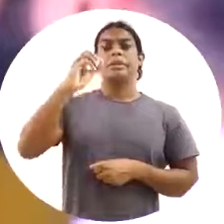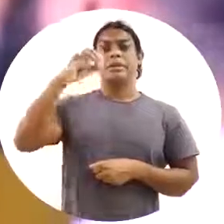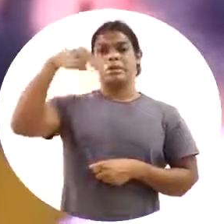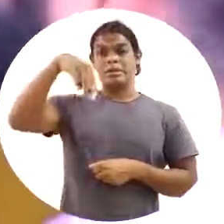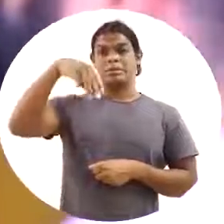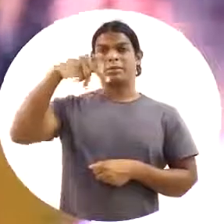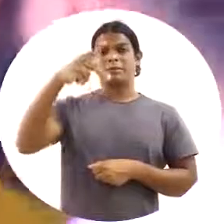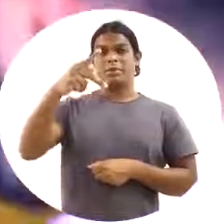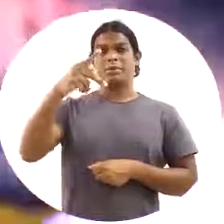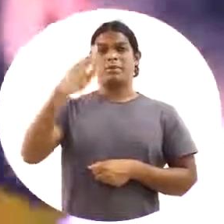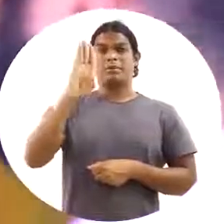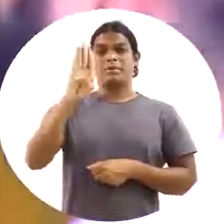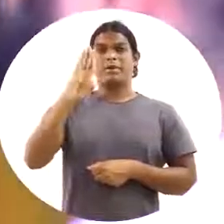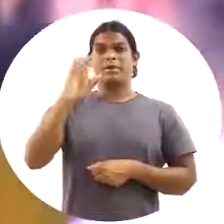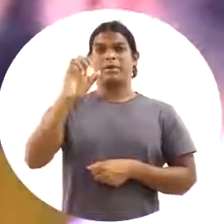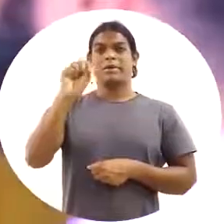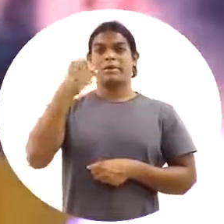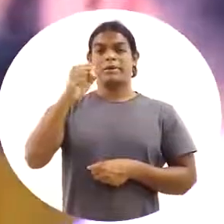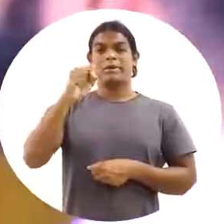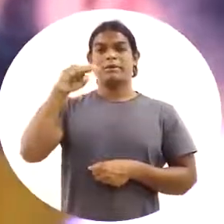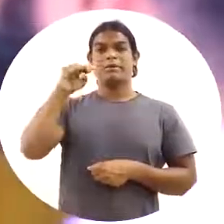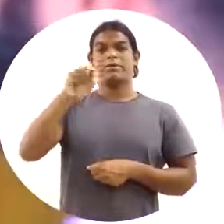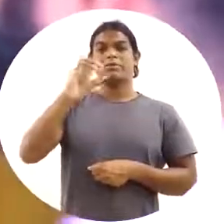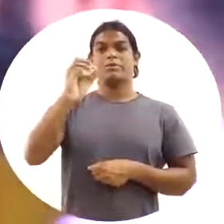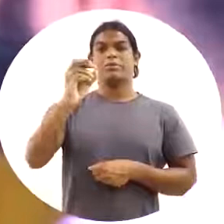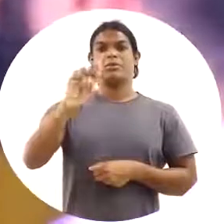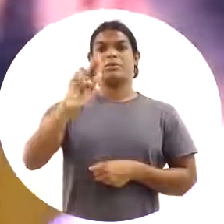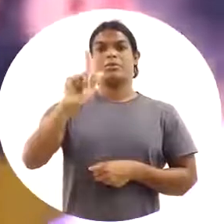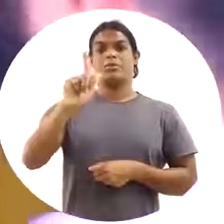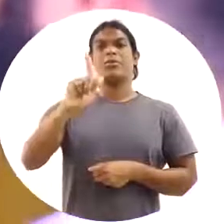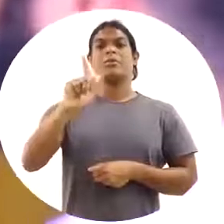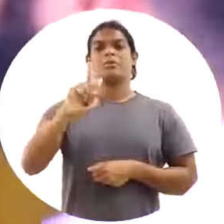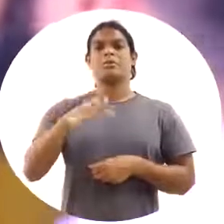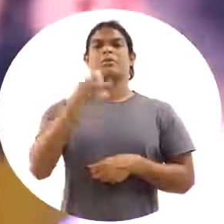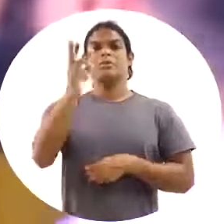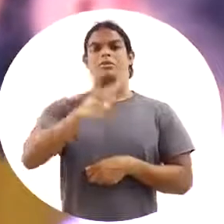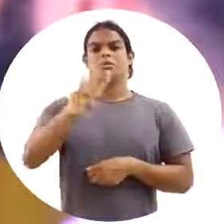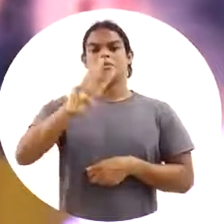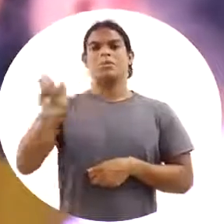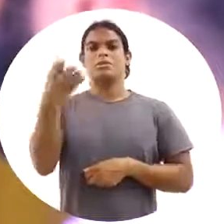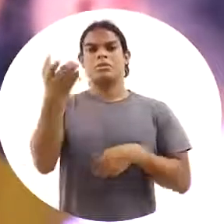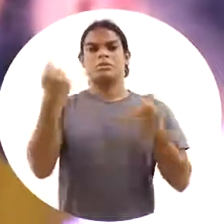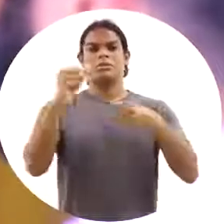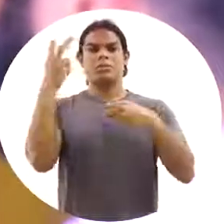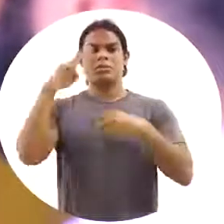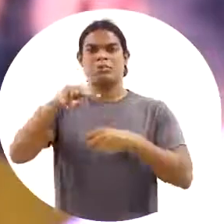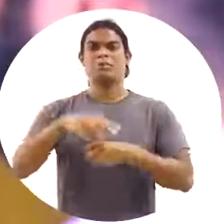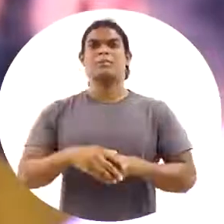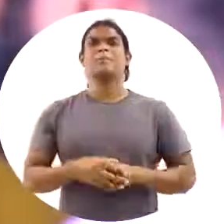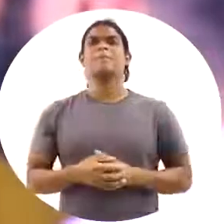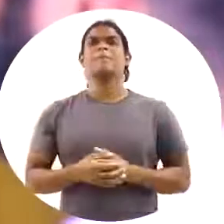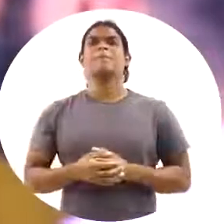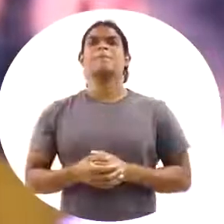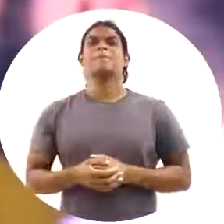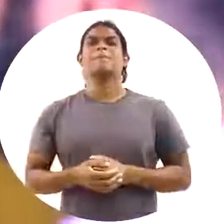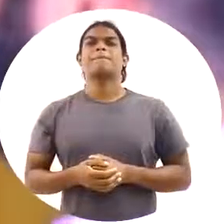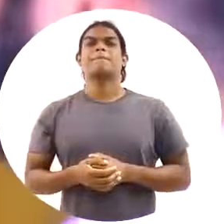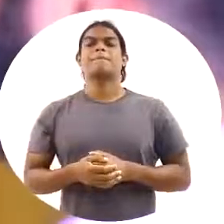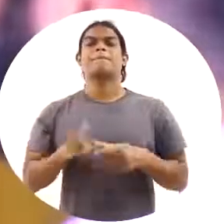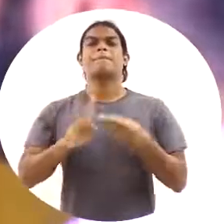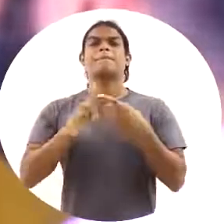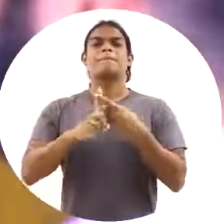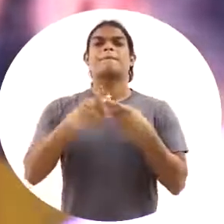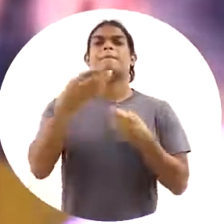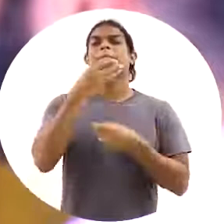cmpbs.org, para os alunos que quiserem acessar. Michael Reynolds também, que realmente o trabalho que ele vem fazendo há mais de 40 anos. Esses